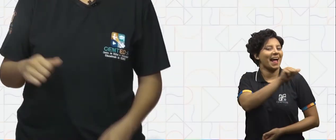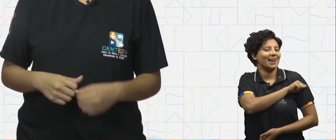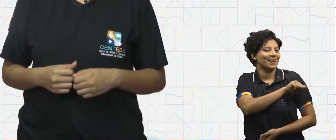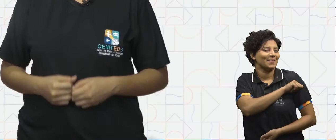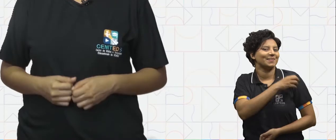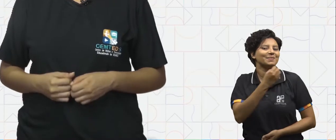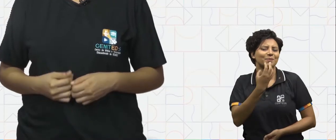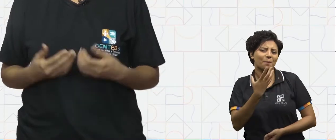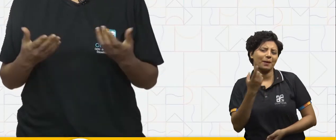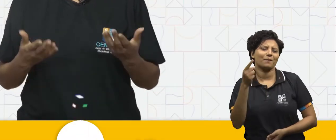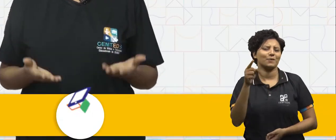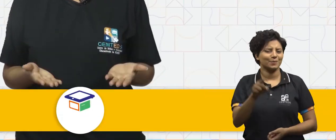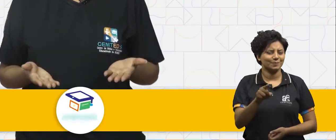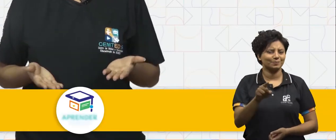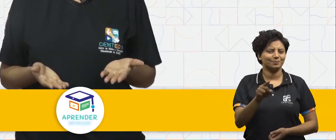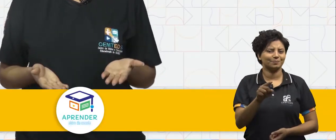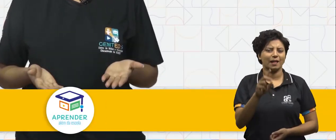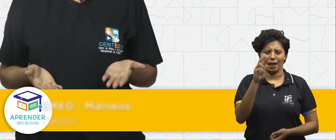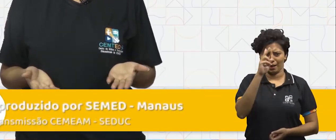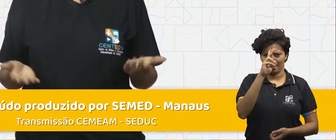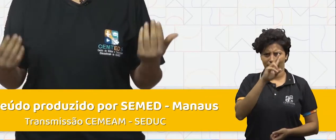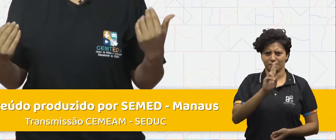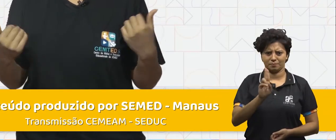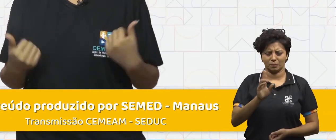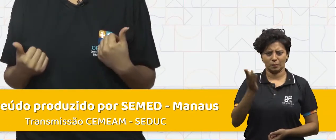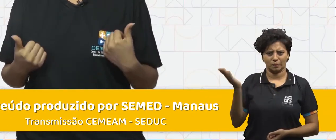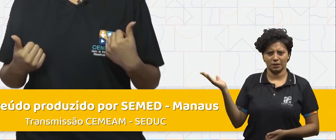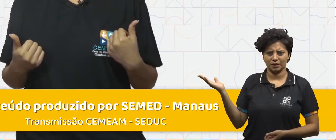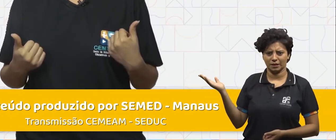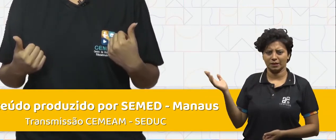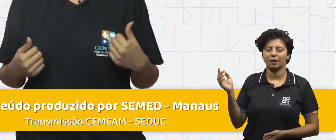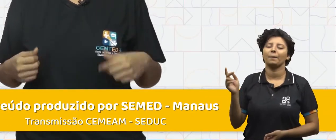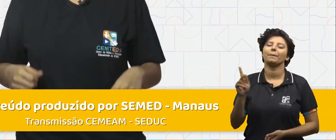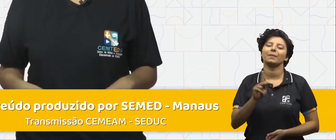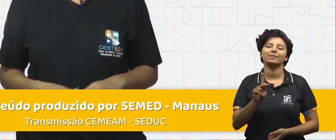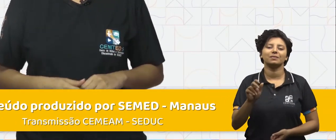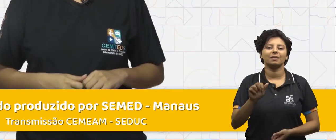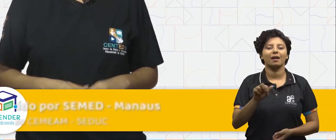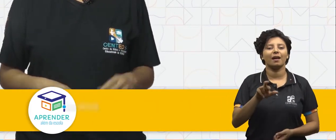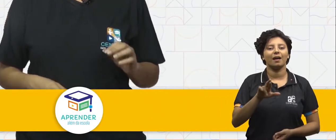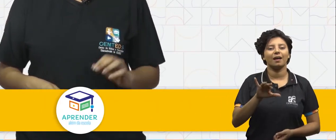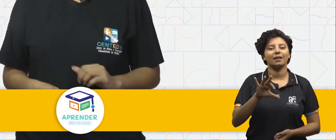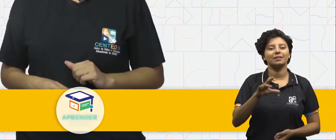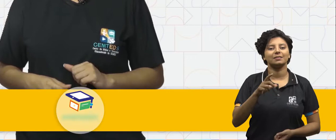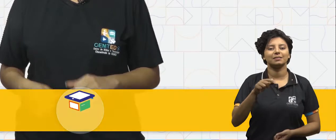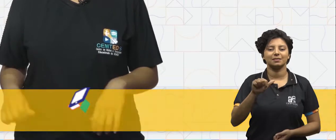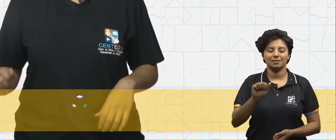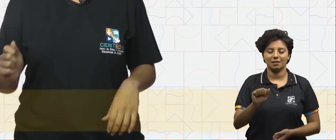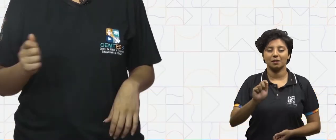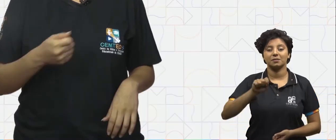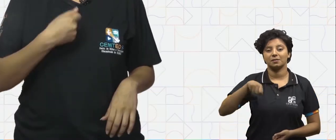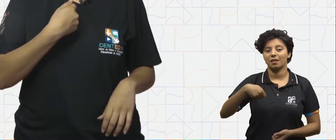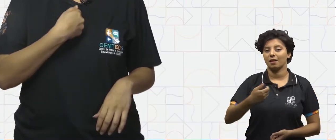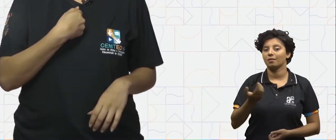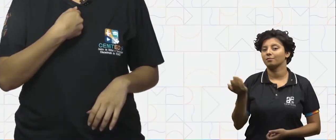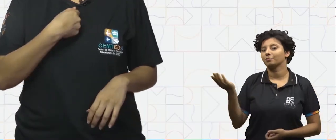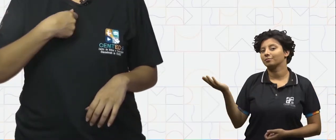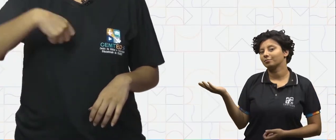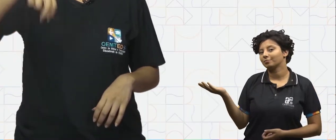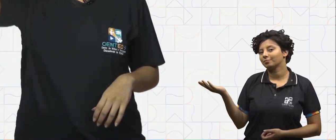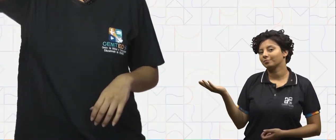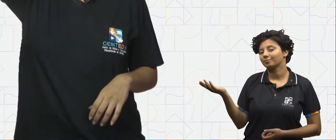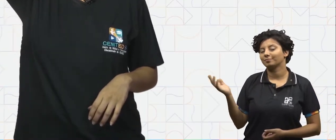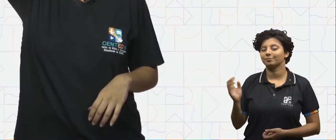Olá, querido estudante! Tudo bem com você? Lembra de mim? Sou a professora Arícia Gisele. O meu sinal